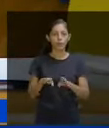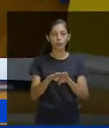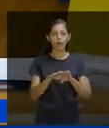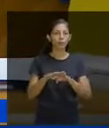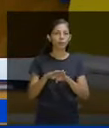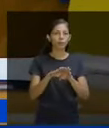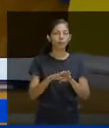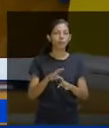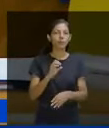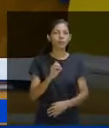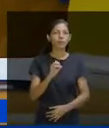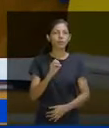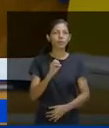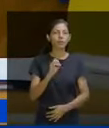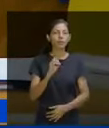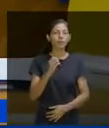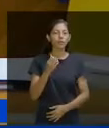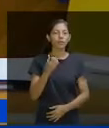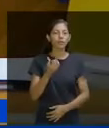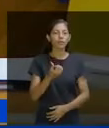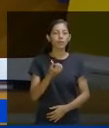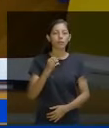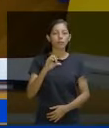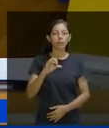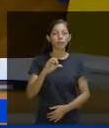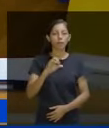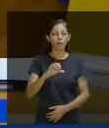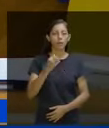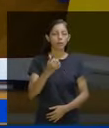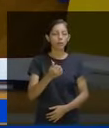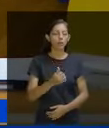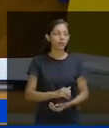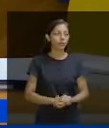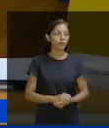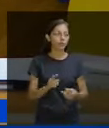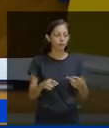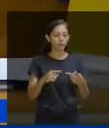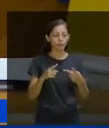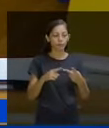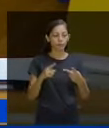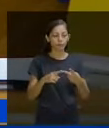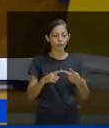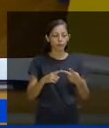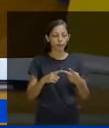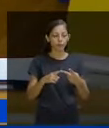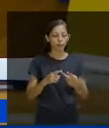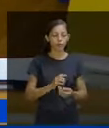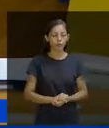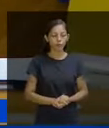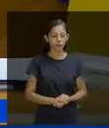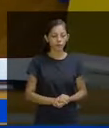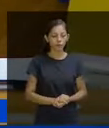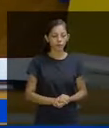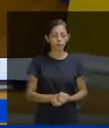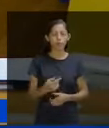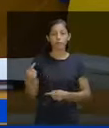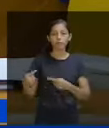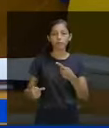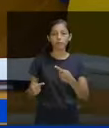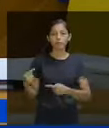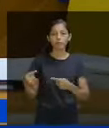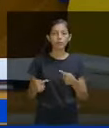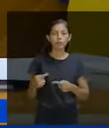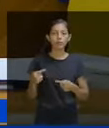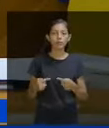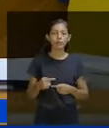096. O segundo processo é o processo que trata da instituição da política de gestão da continuidade de negócios no âmbito do Tribunal